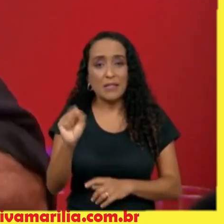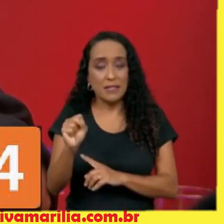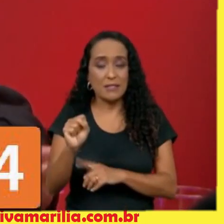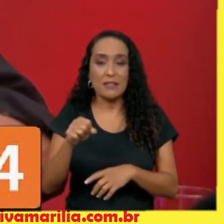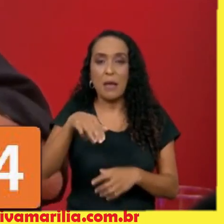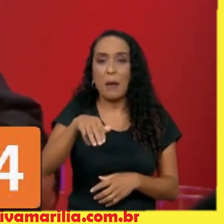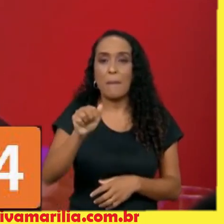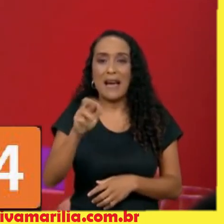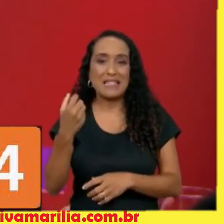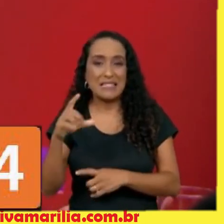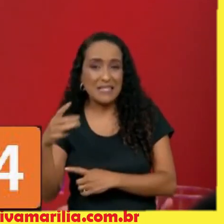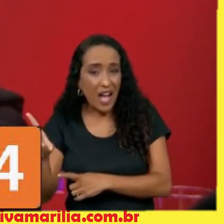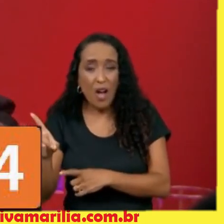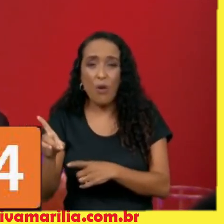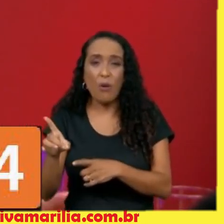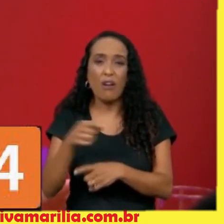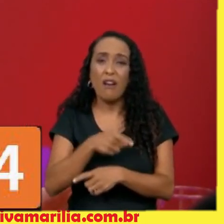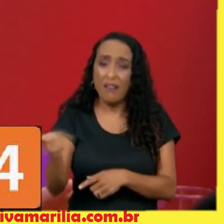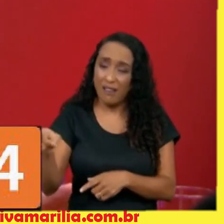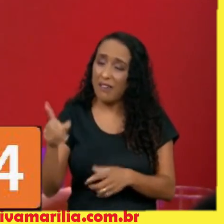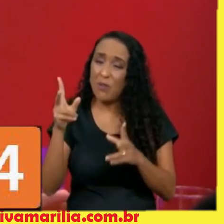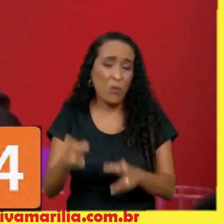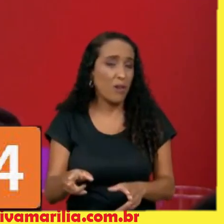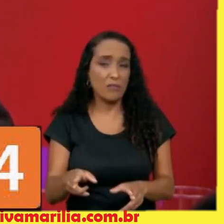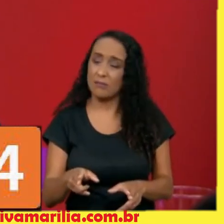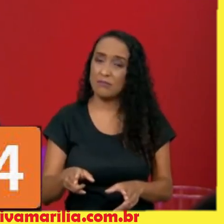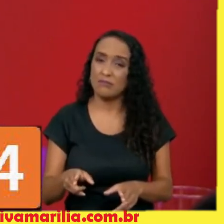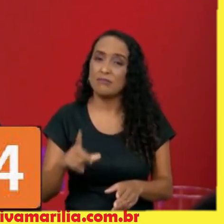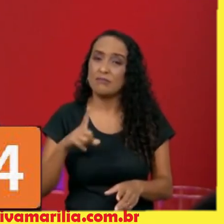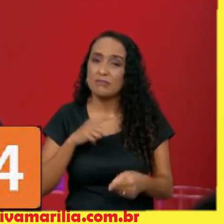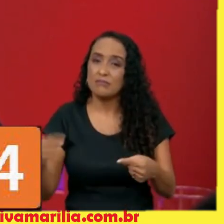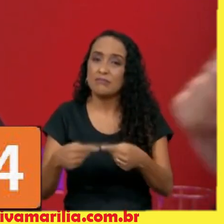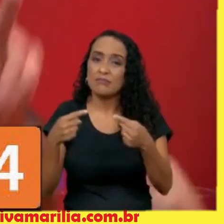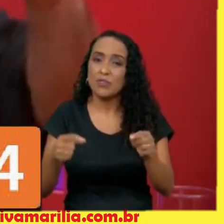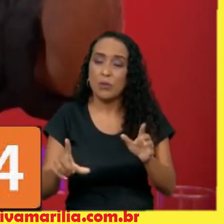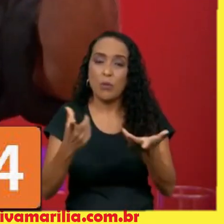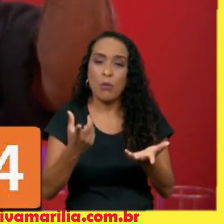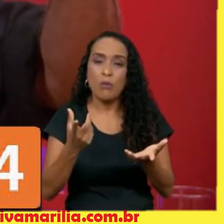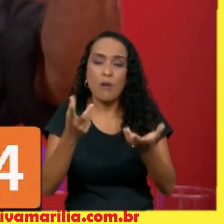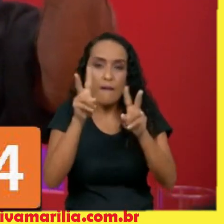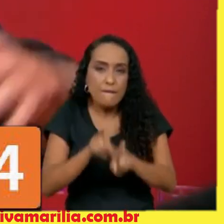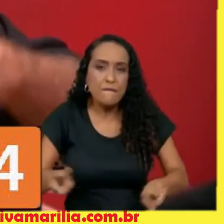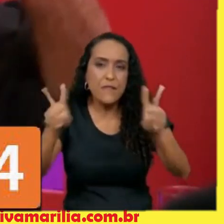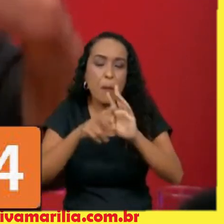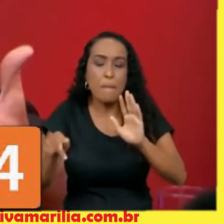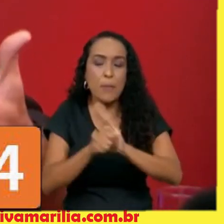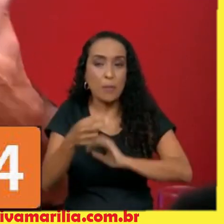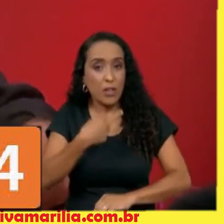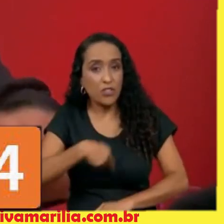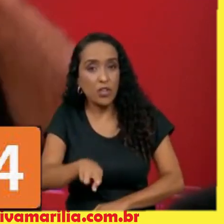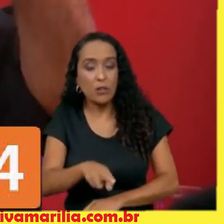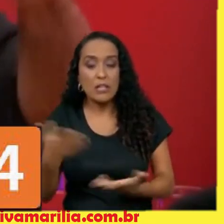Claro. Bets e Marçal é exatamente a mesma coisa, né? E que tem a ver com essa leitura religiosa que vai